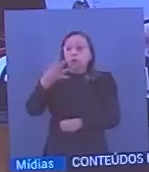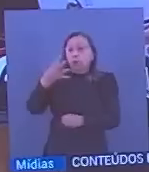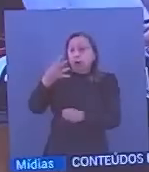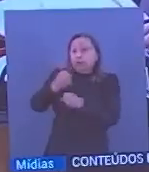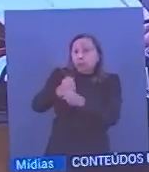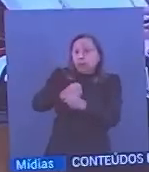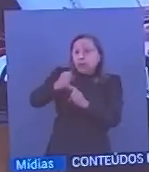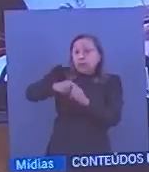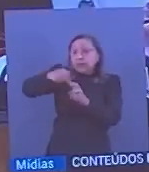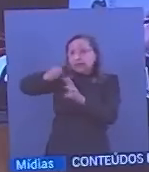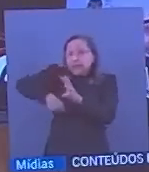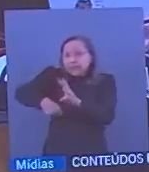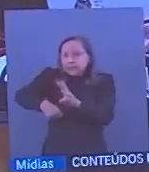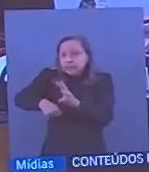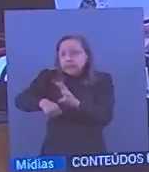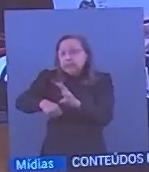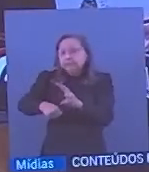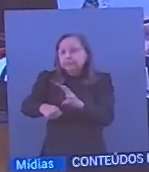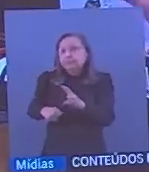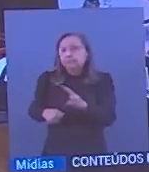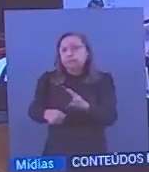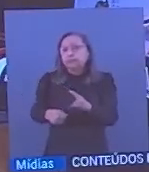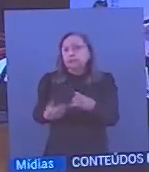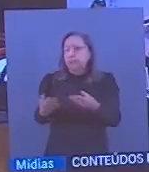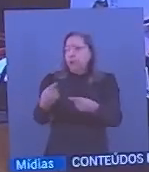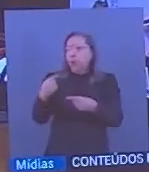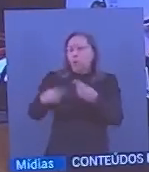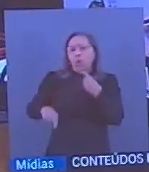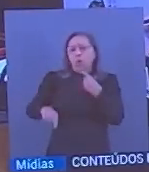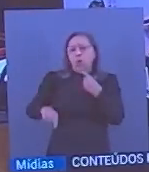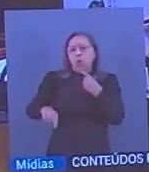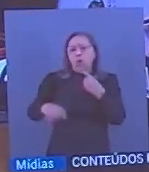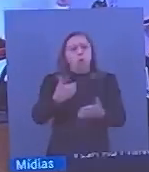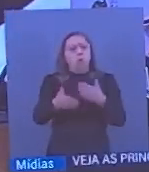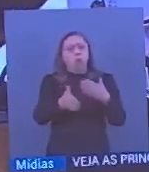pressão. Vocês acham, meus irmãos, minhas irmãs,